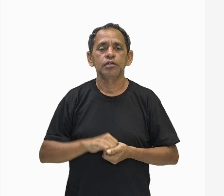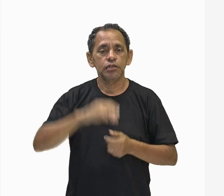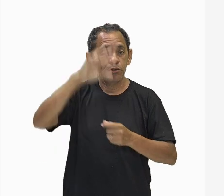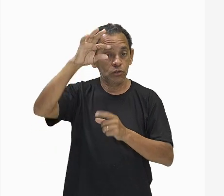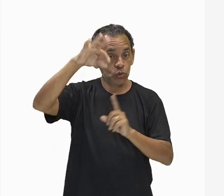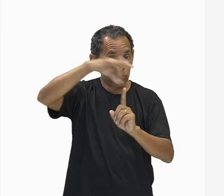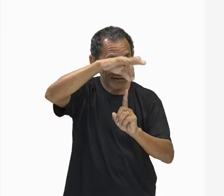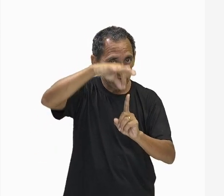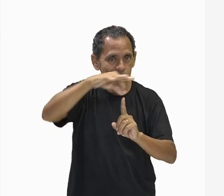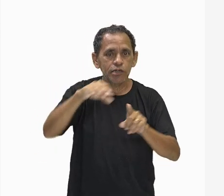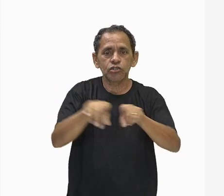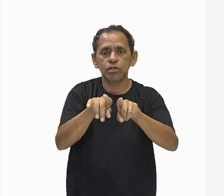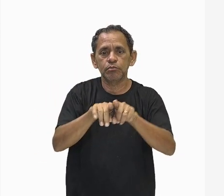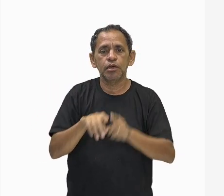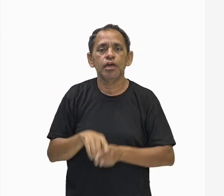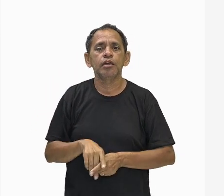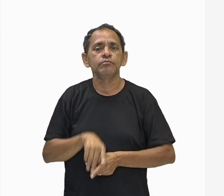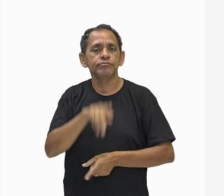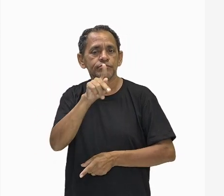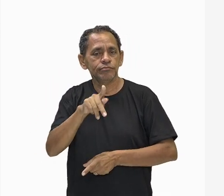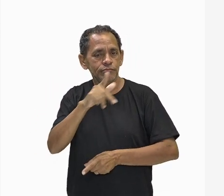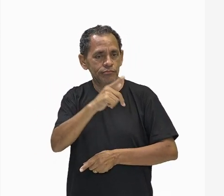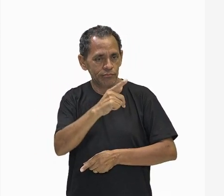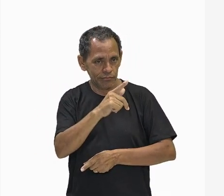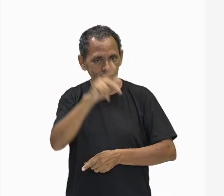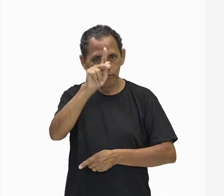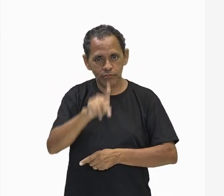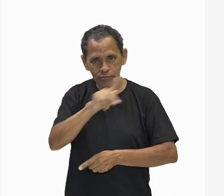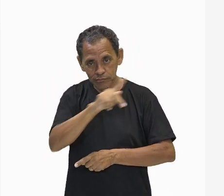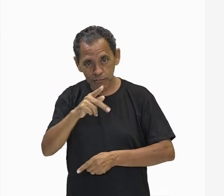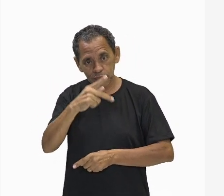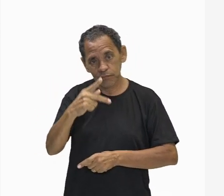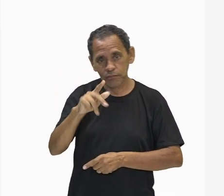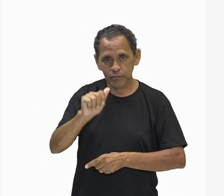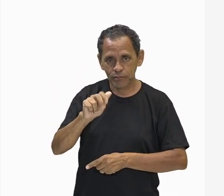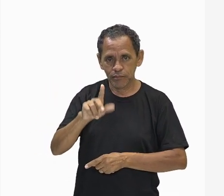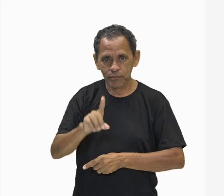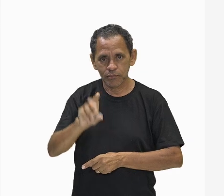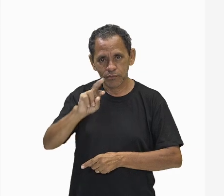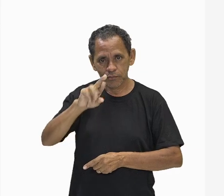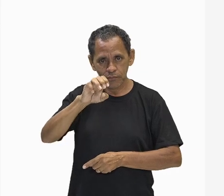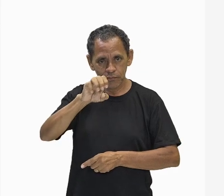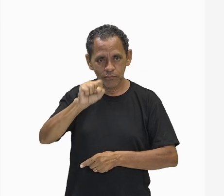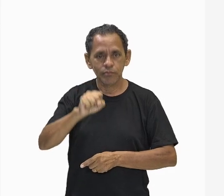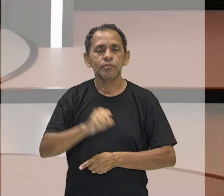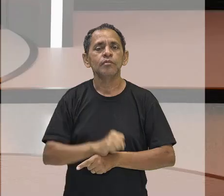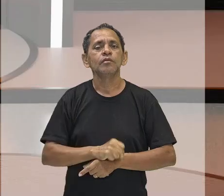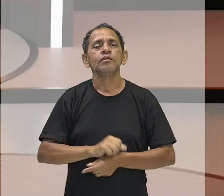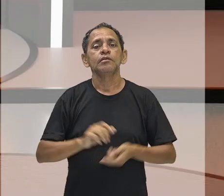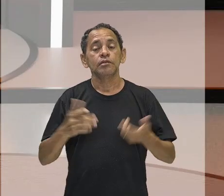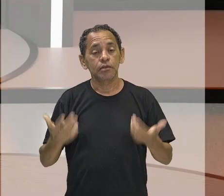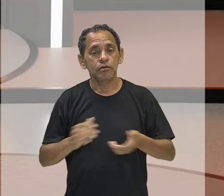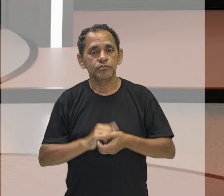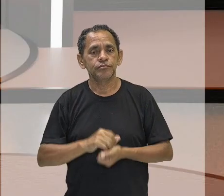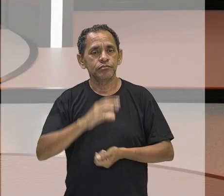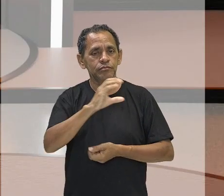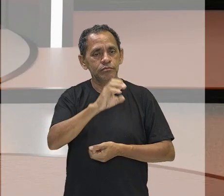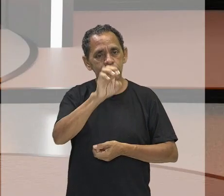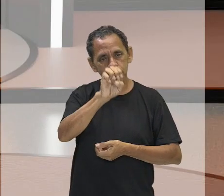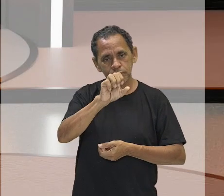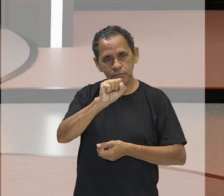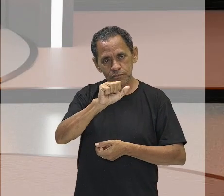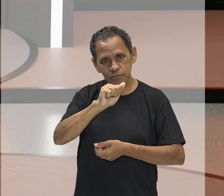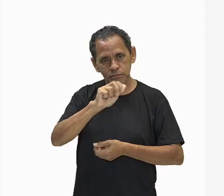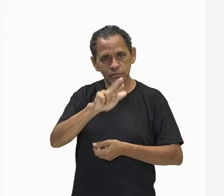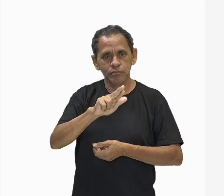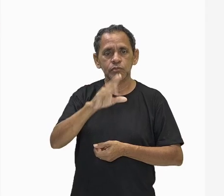para os padres. Olha só, tá, gente? Vamos pegar essa palavra, tá, gente? Cesaropapismo. O que significa isso?